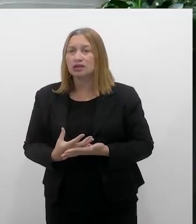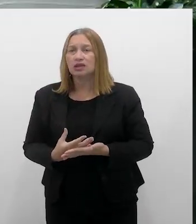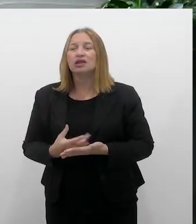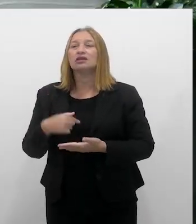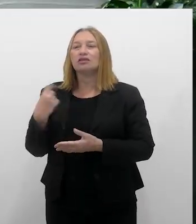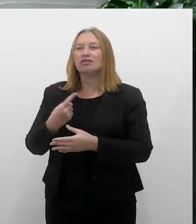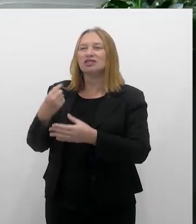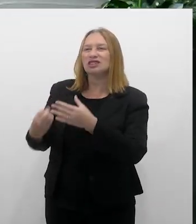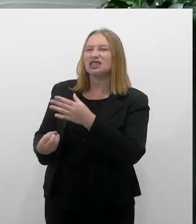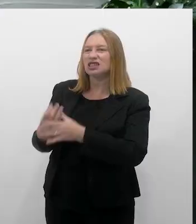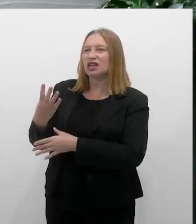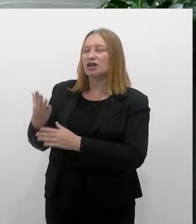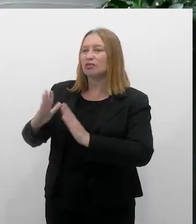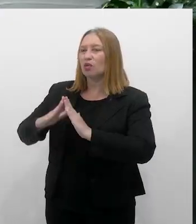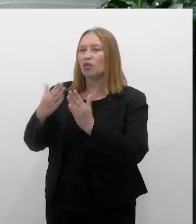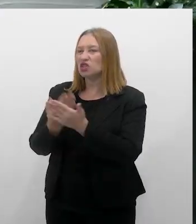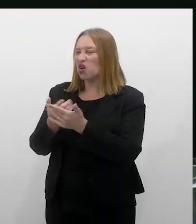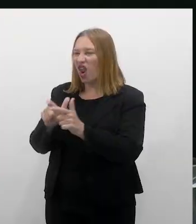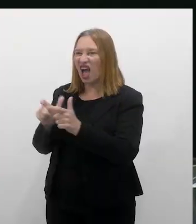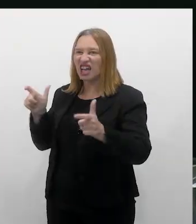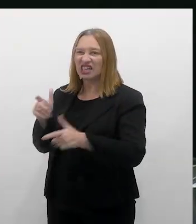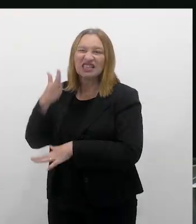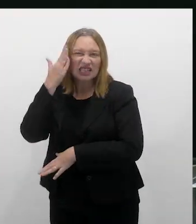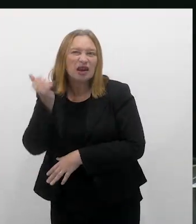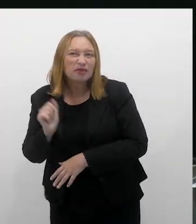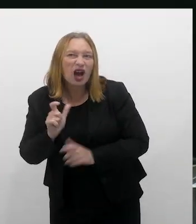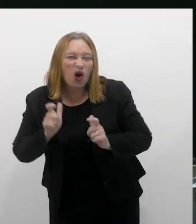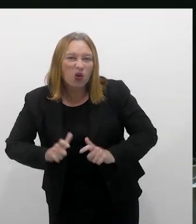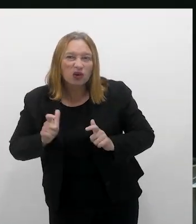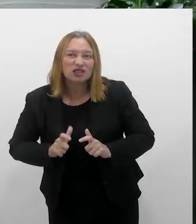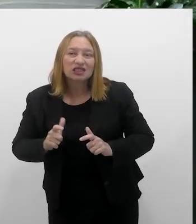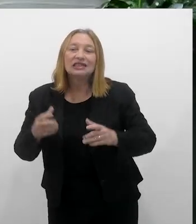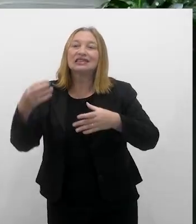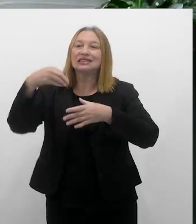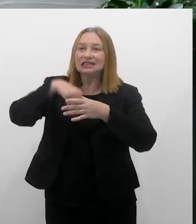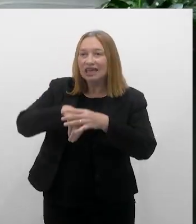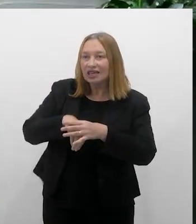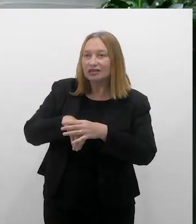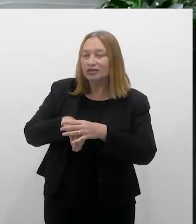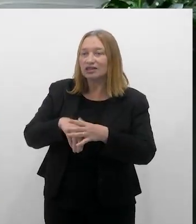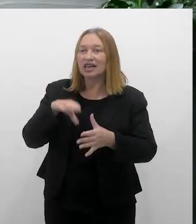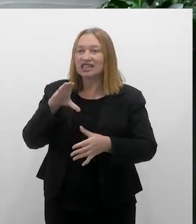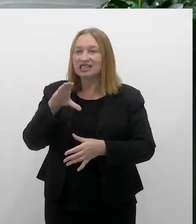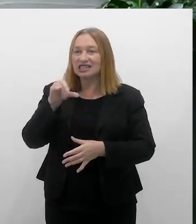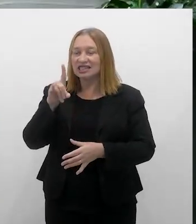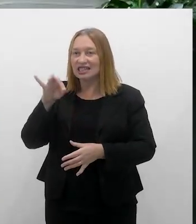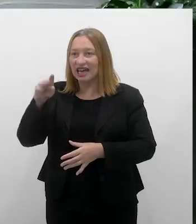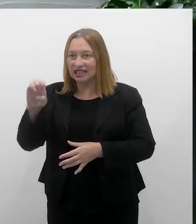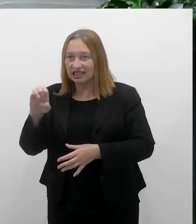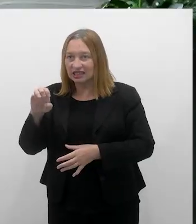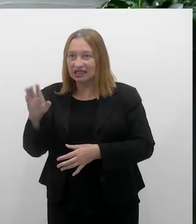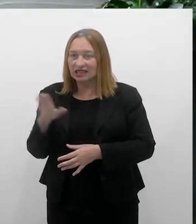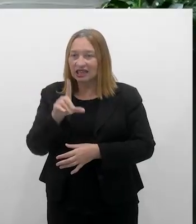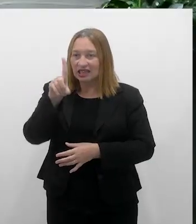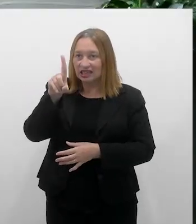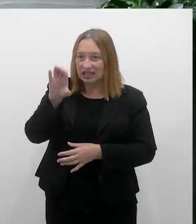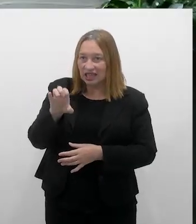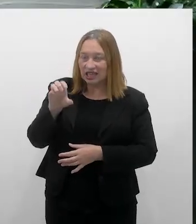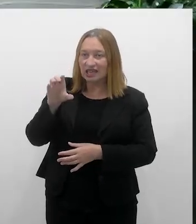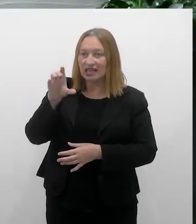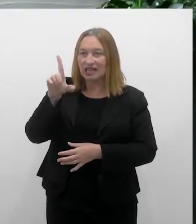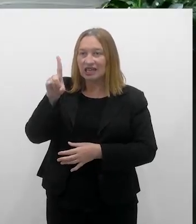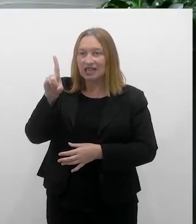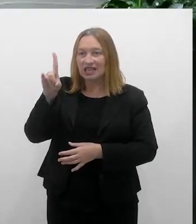extraordinário, né? Nós fizemos uma escola brilhante, imensa, sabe aonde, gente? Dentro da Cidade de Deus. Isso é incrível. Sabe? Uma escola